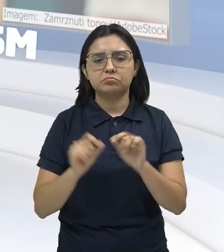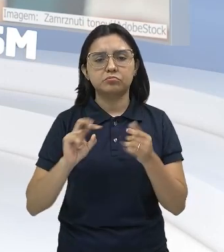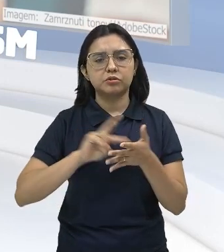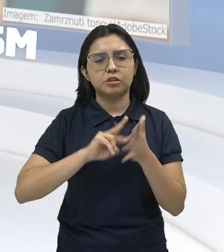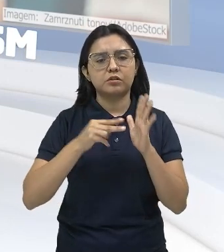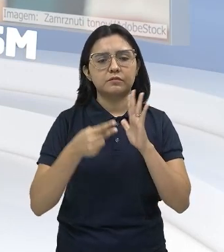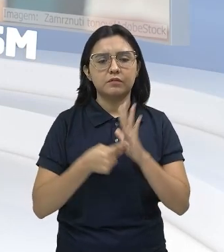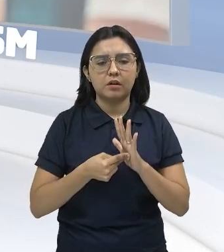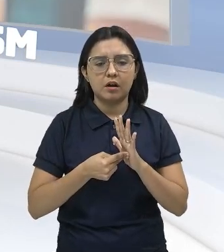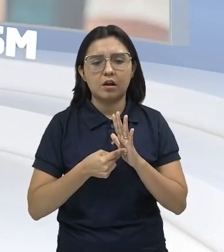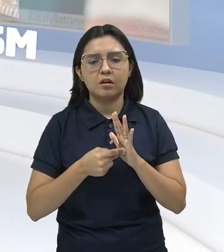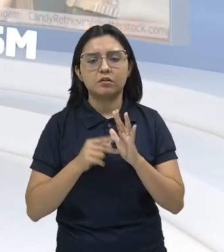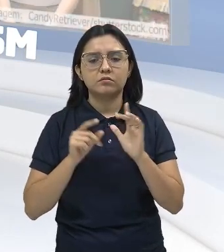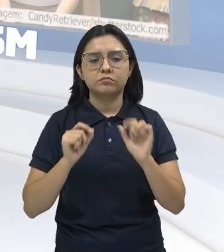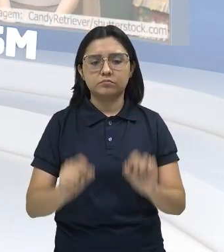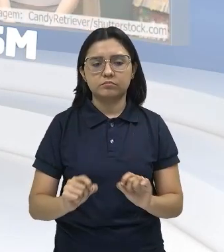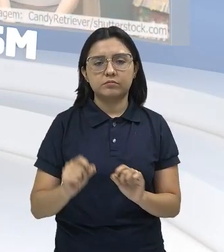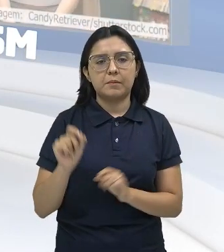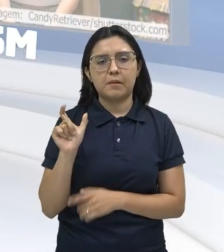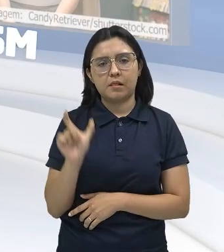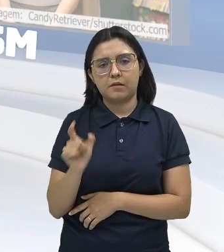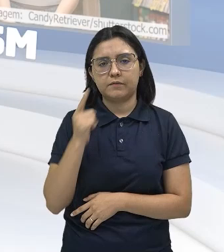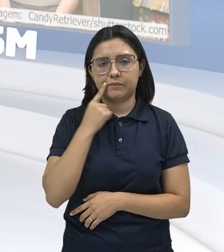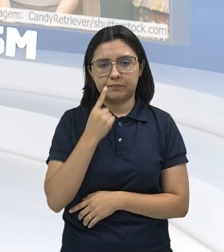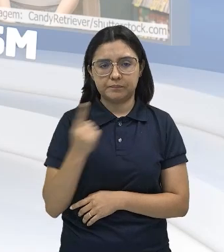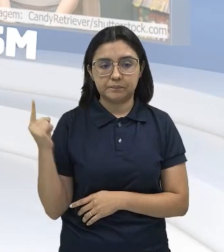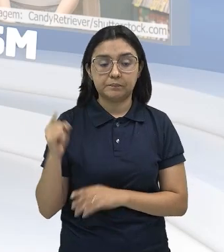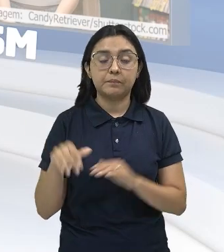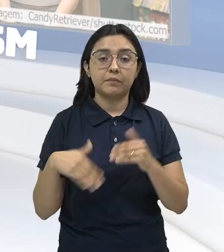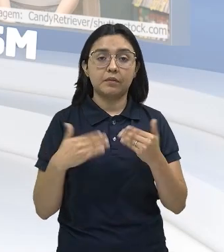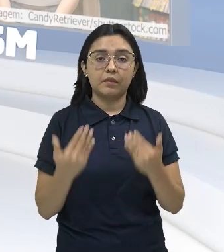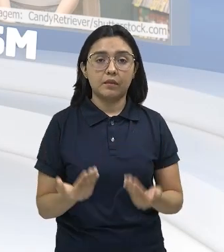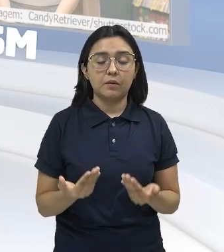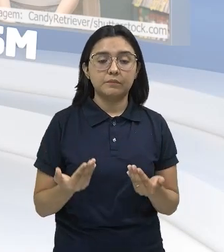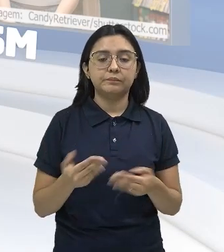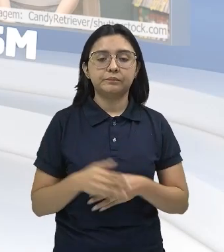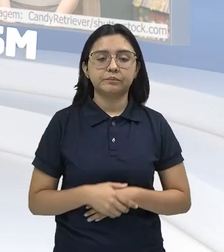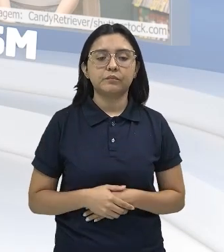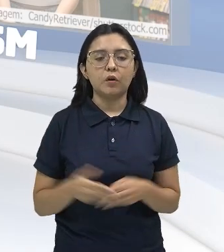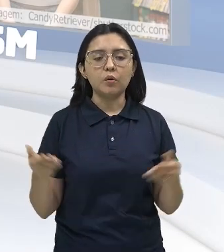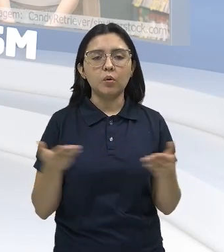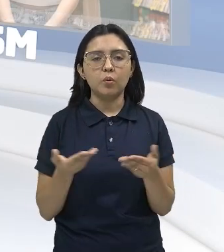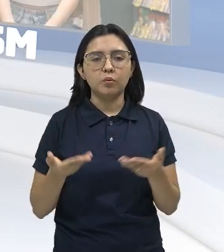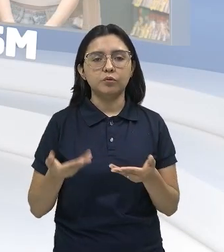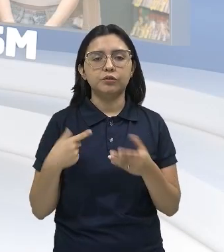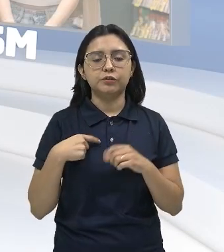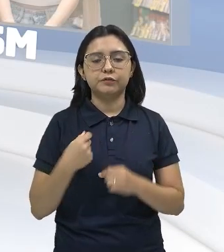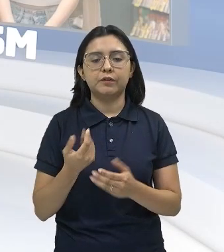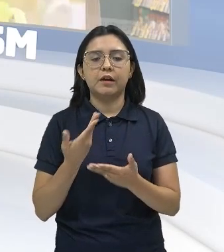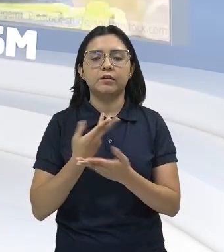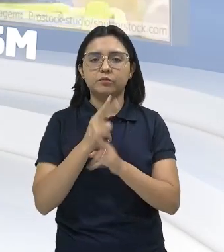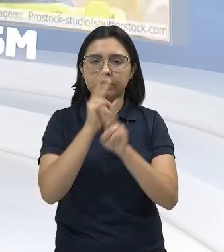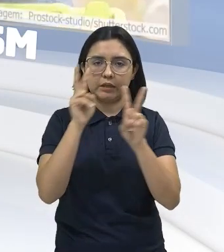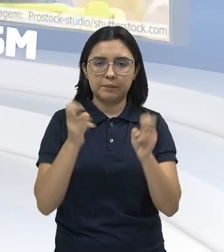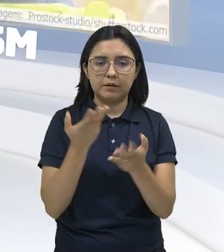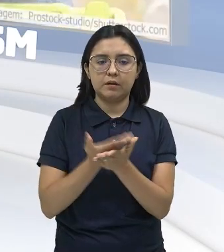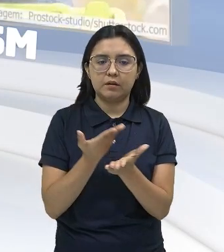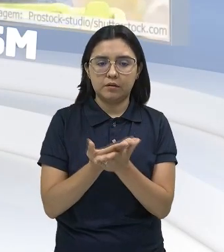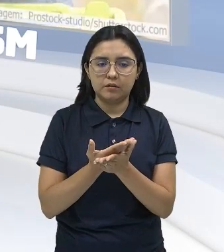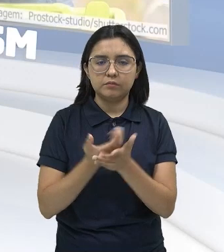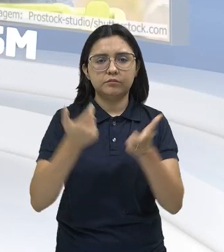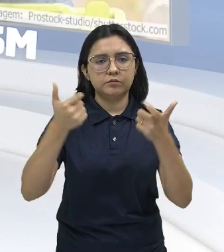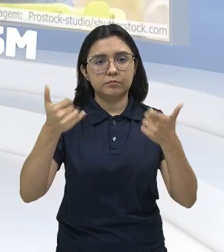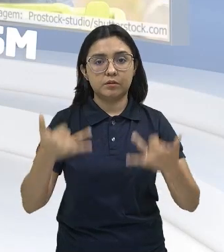que será consumerism? Então, nós vamos trabalhar esse tema hoje,